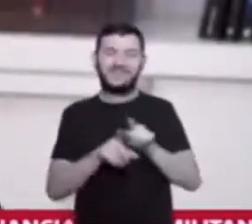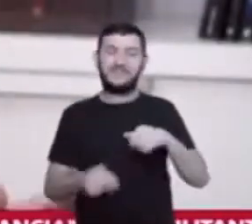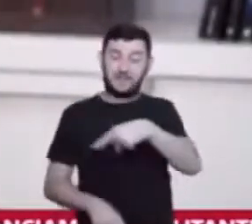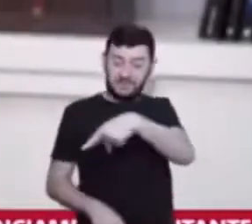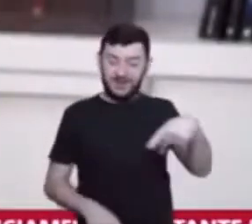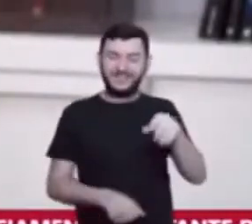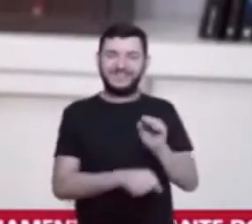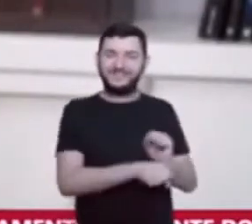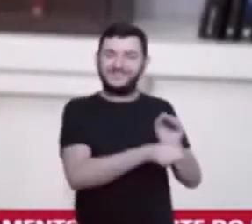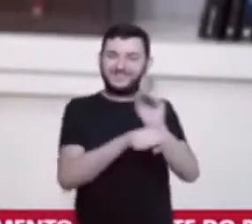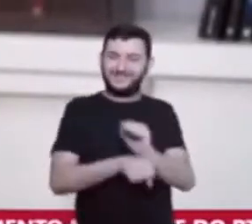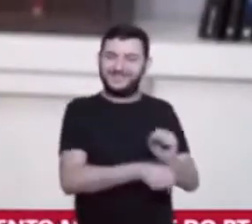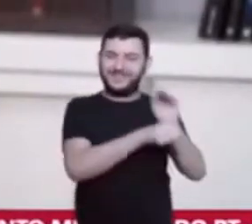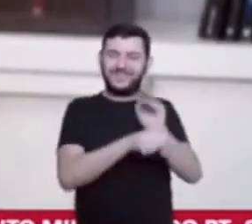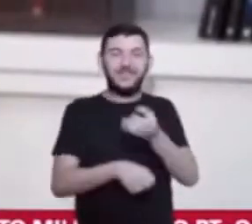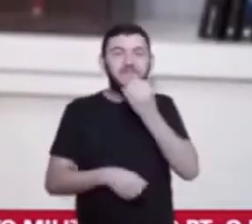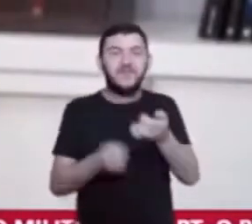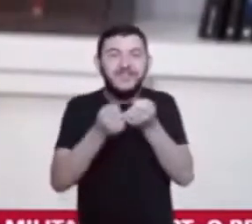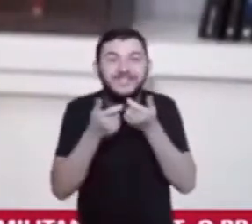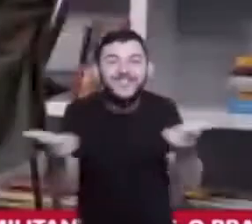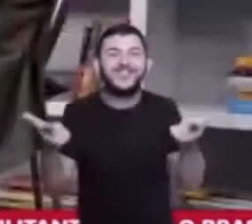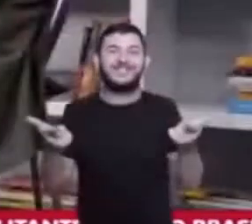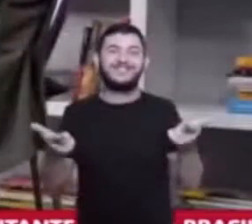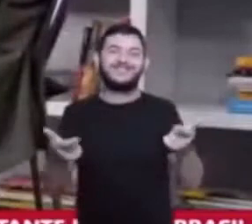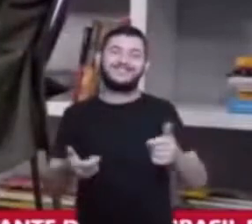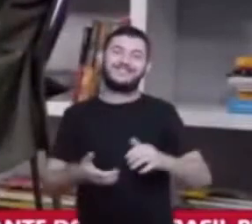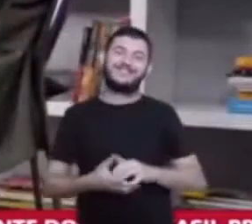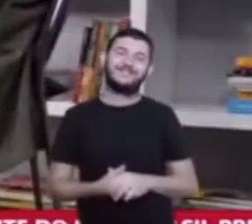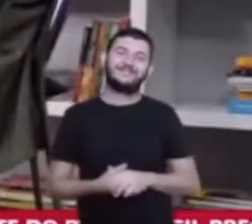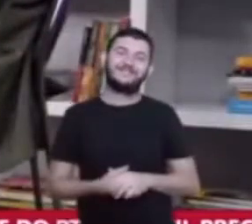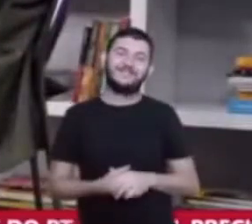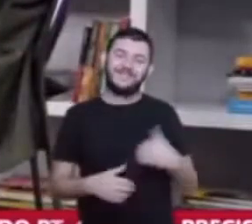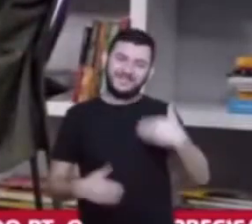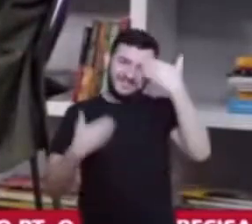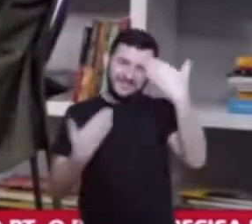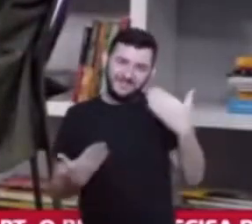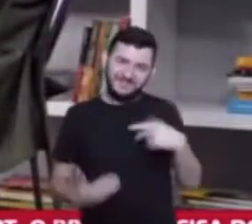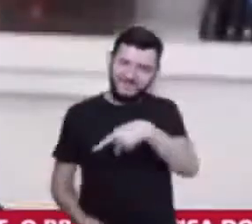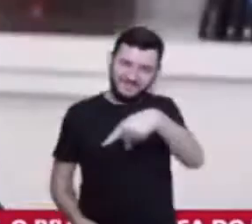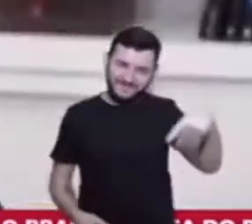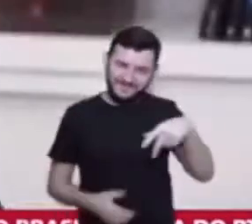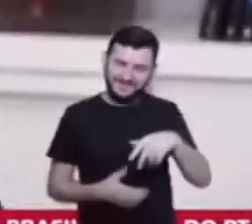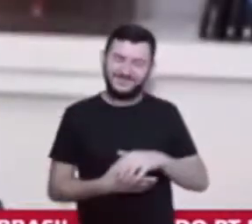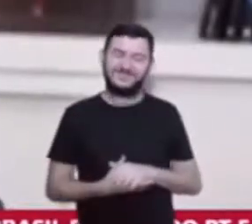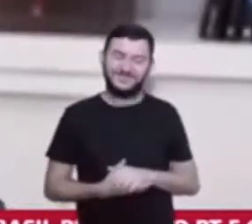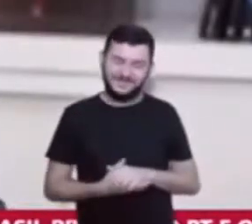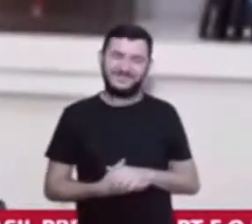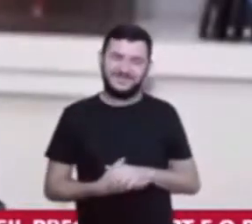Boa sorte, gente. Obrigado, presidente. Opa.